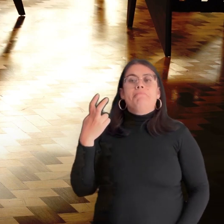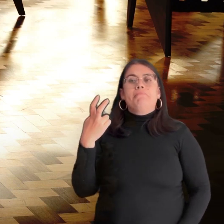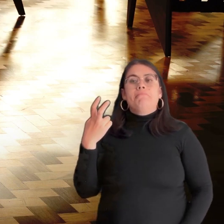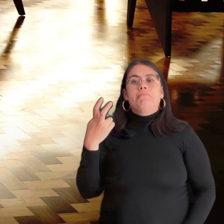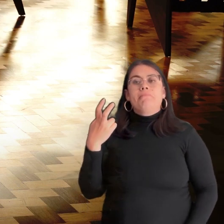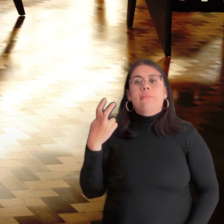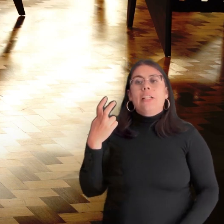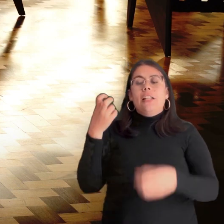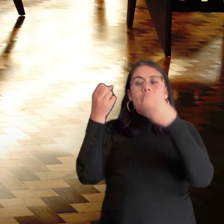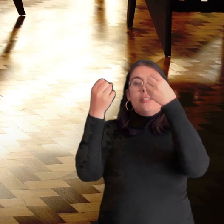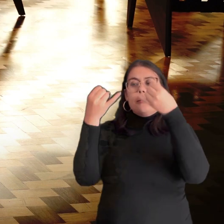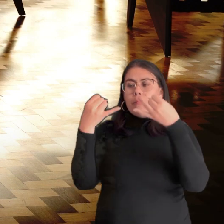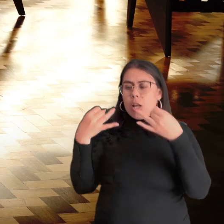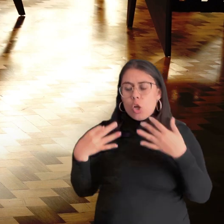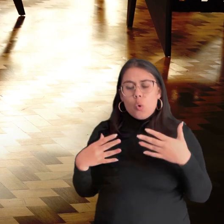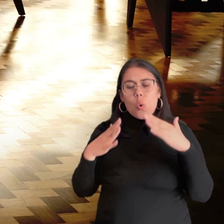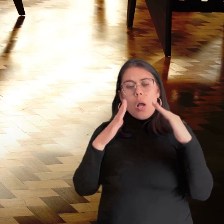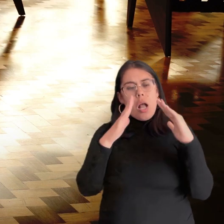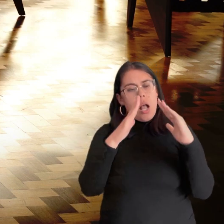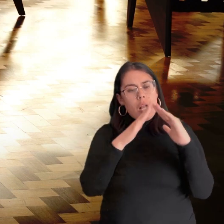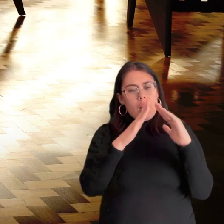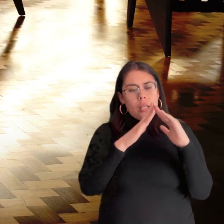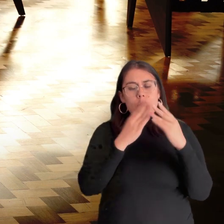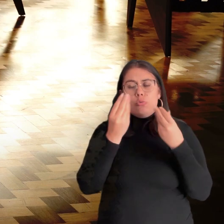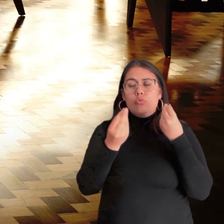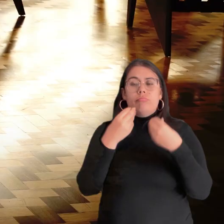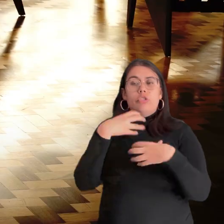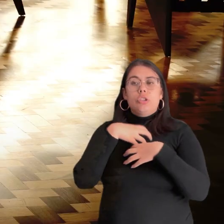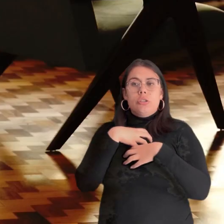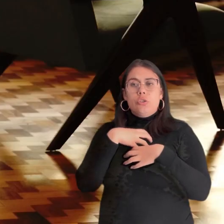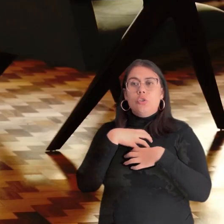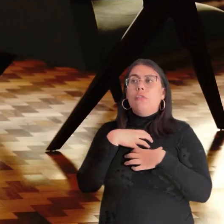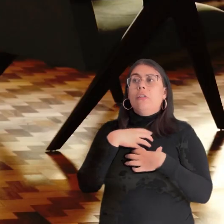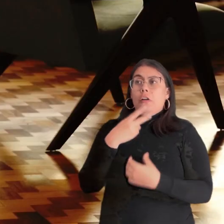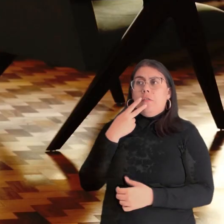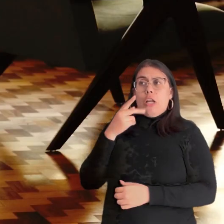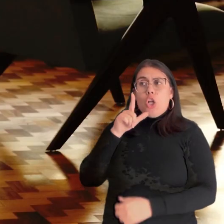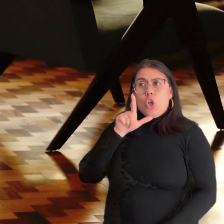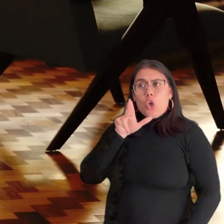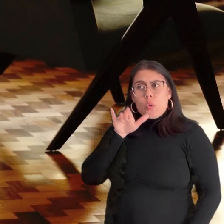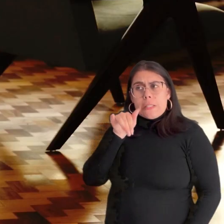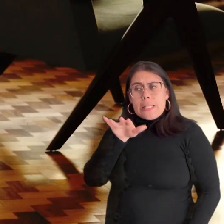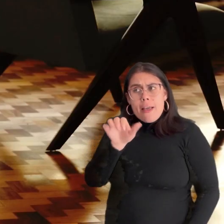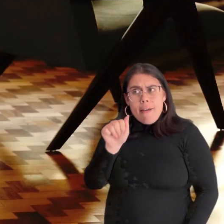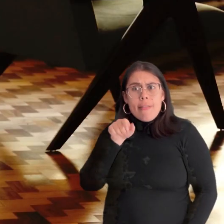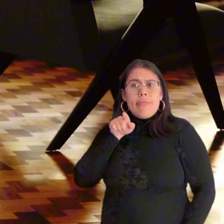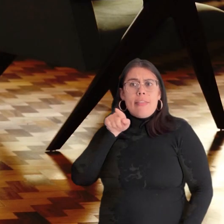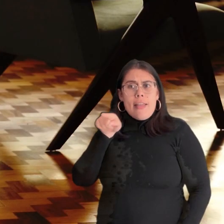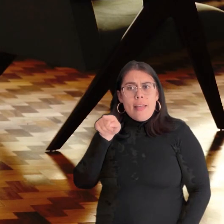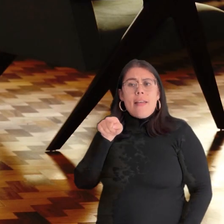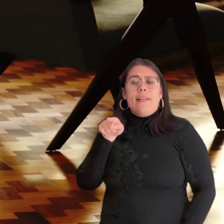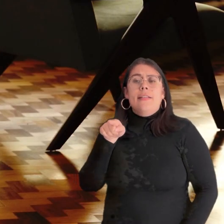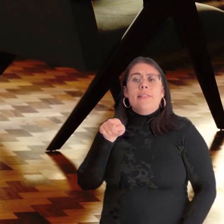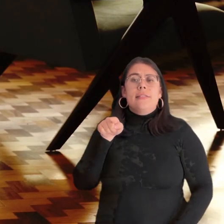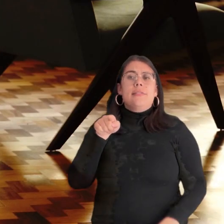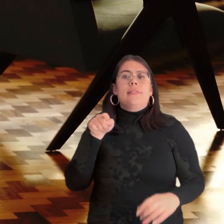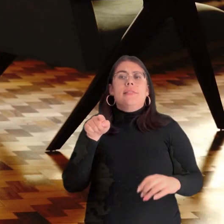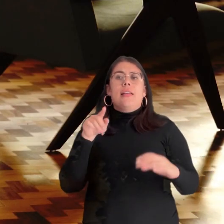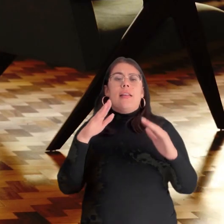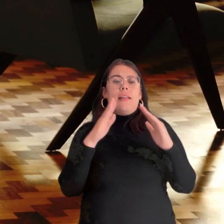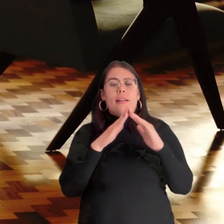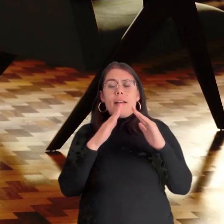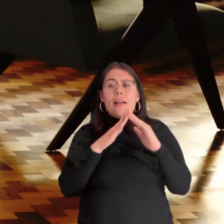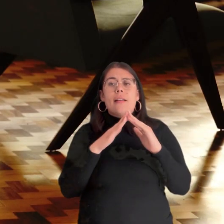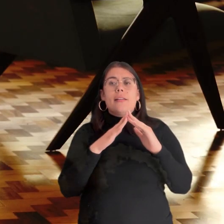eu falei, Luciana, essa é a residência Castor Delgado. É uma casa incrível, projeto do arquiteto Rhino